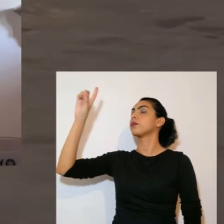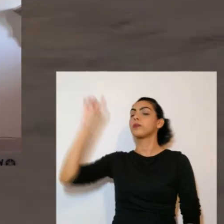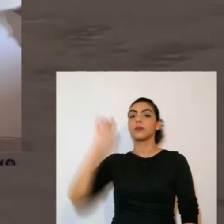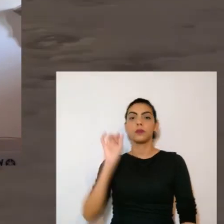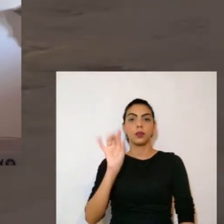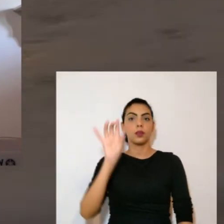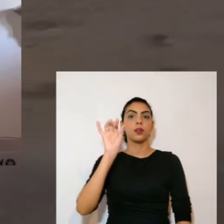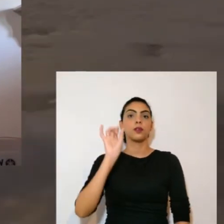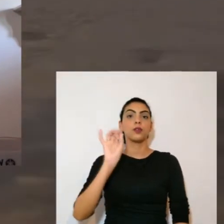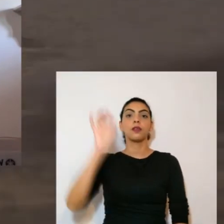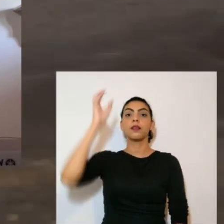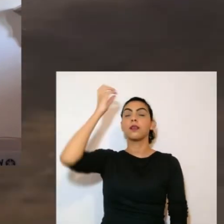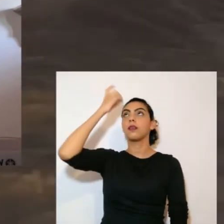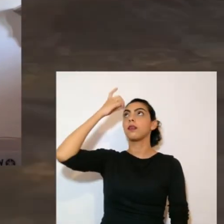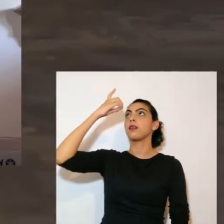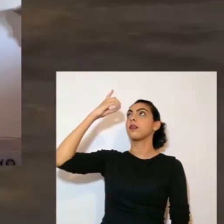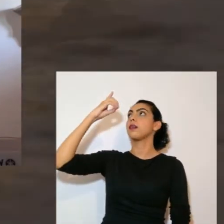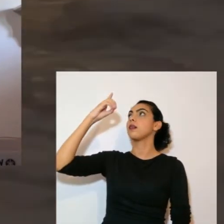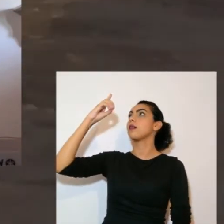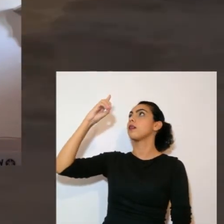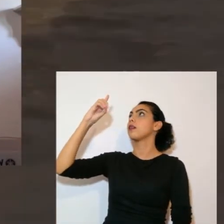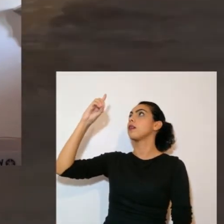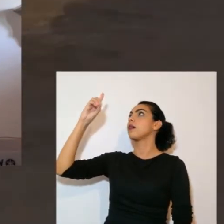Deus, somente